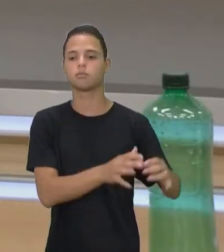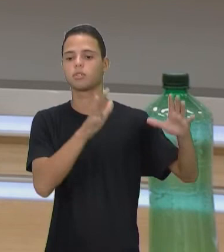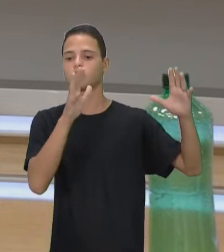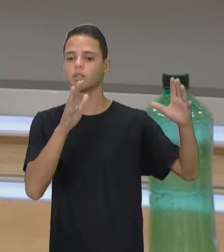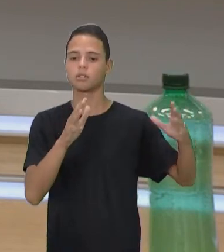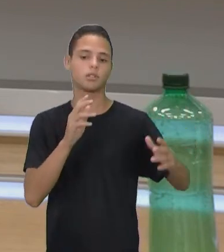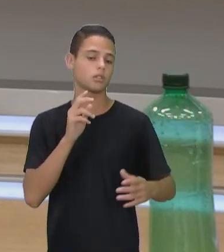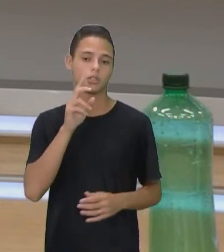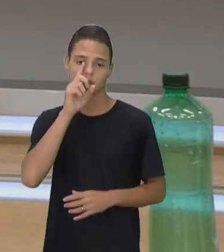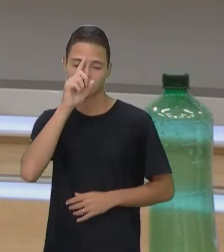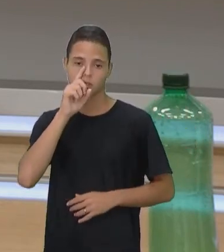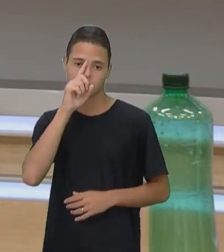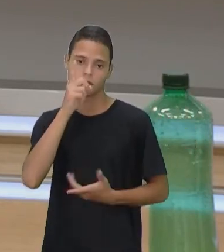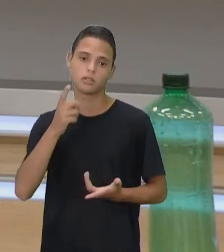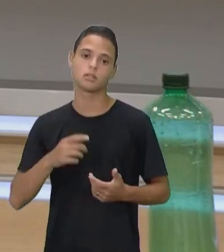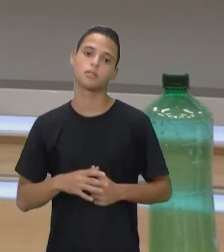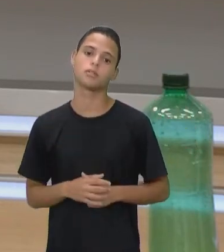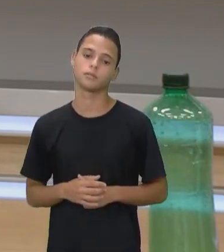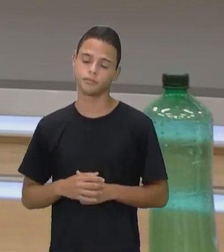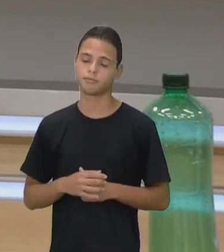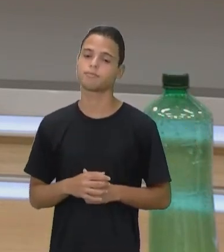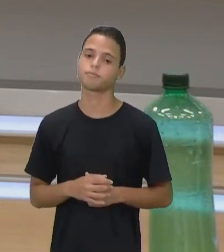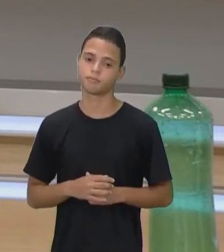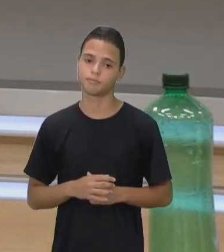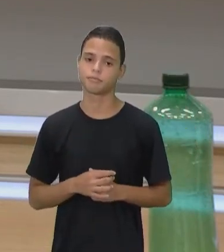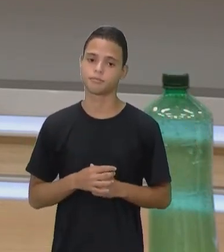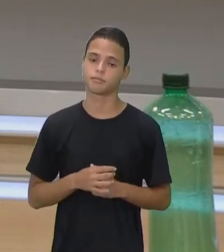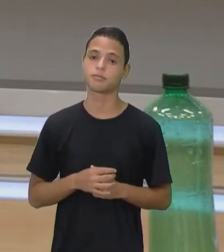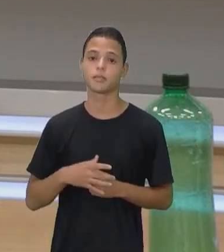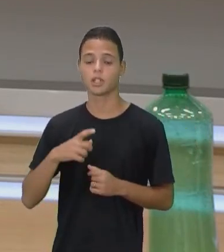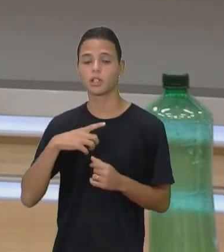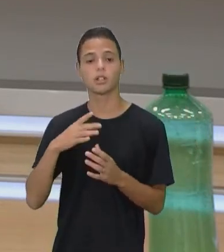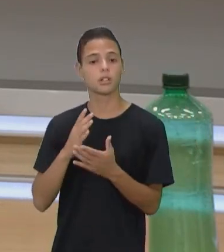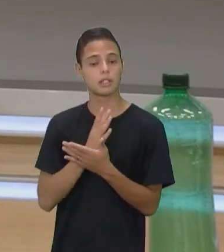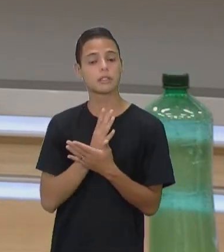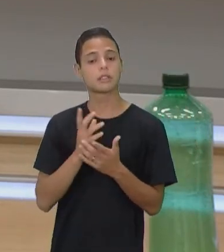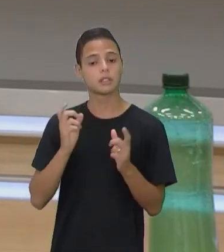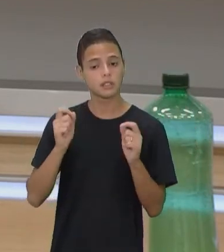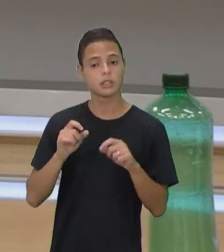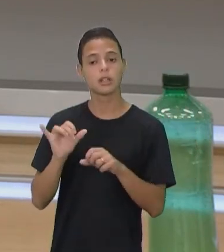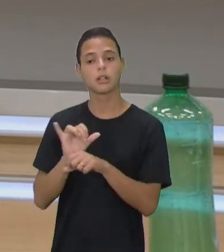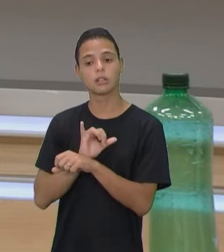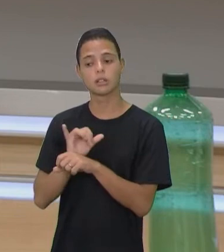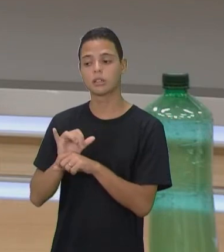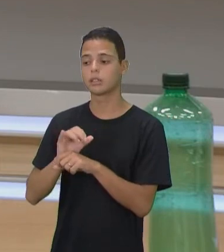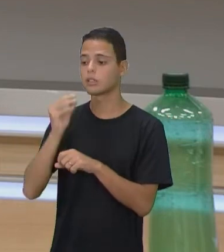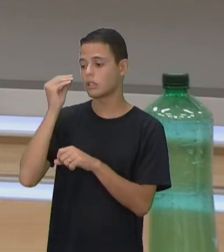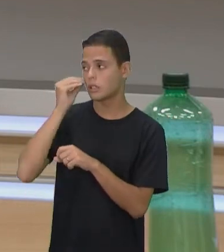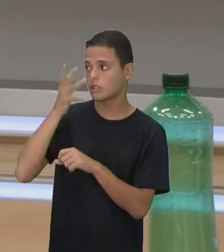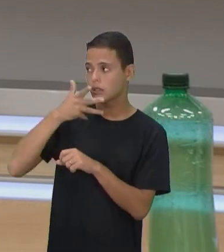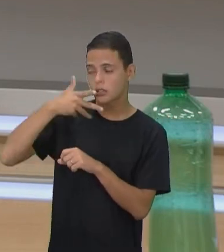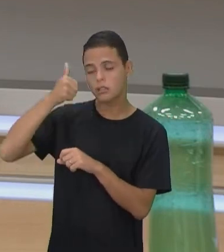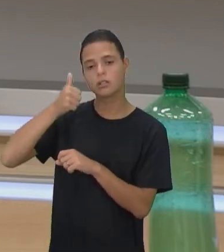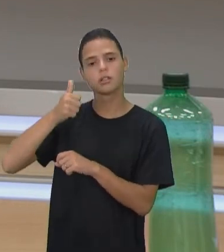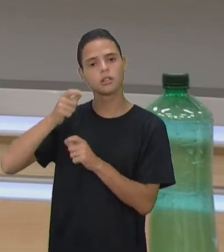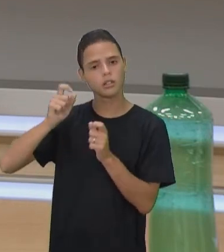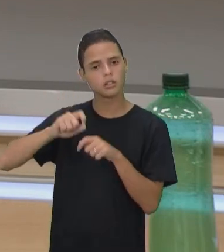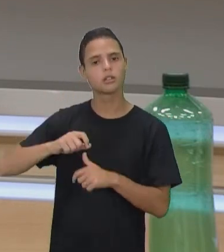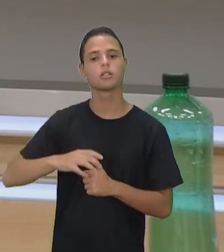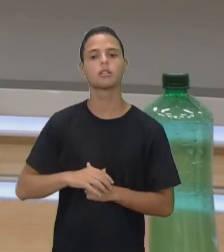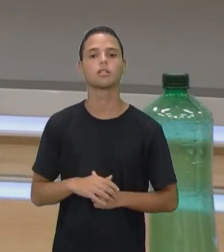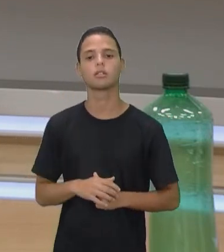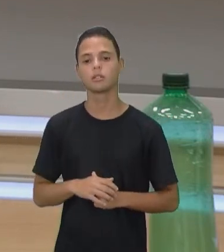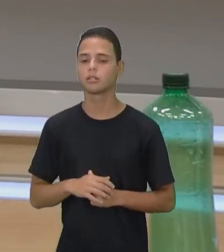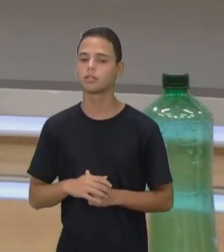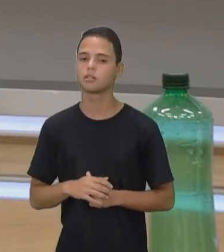persistir no erro, né? Sabendo que tem formas melhores, tem estratégias melhores para a gente despejar o nosso lixo,